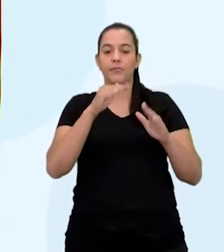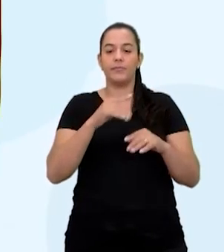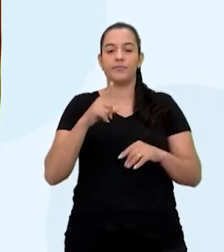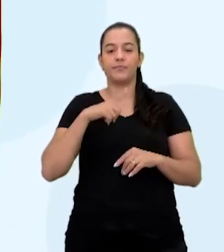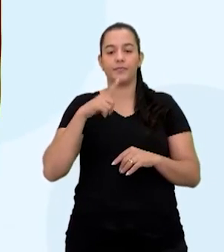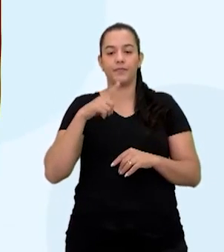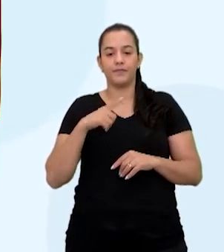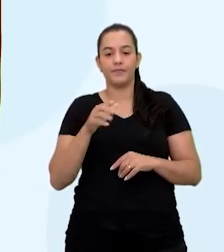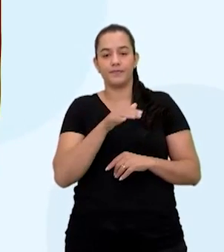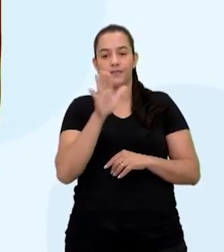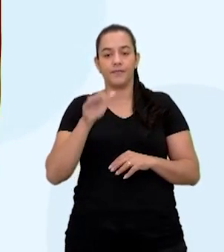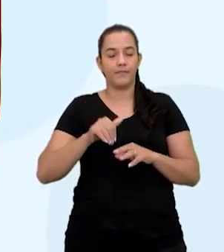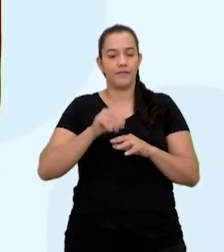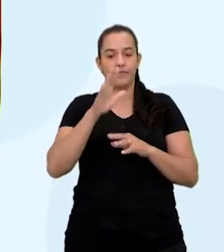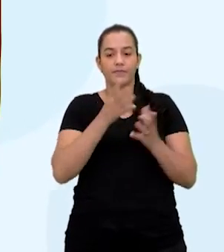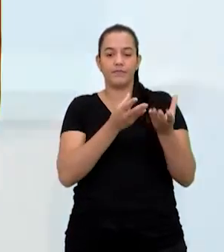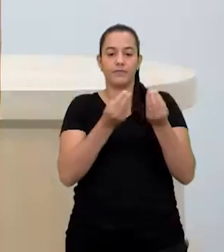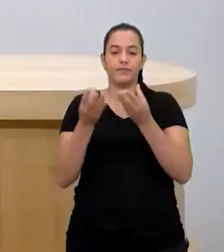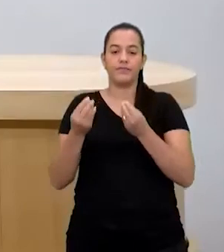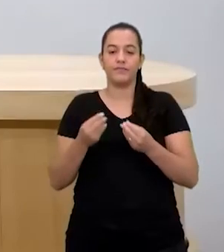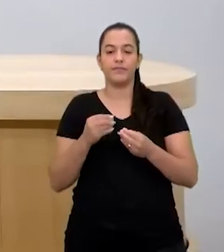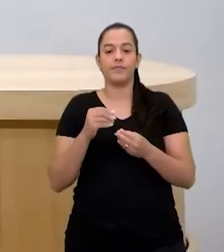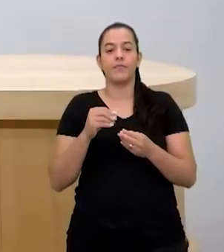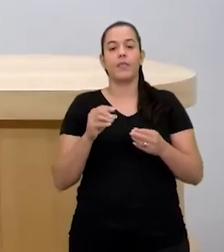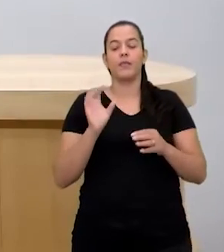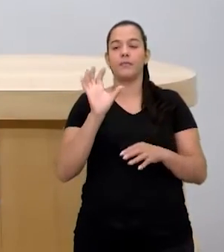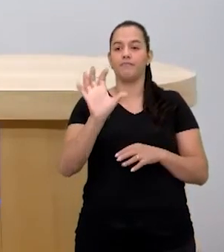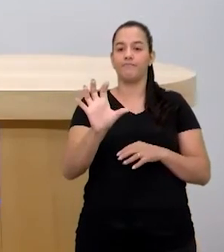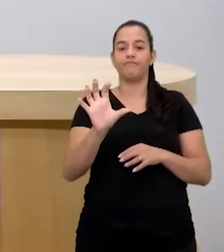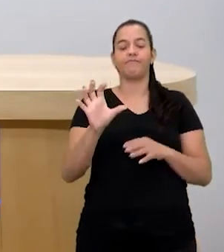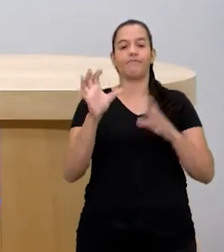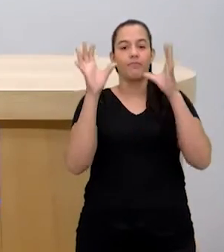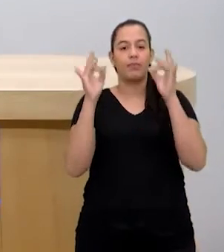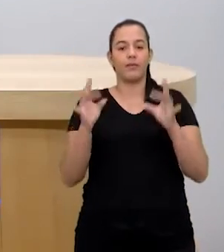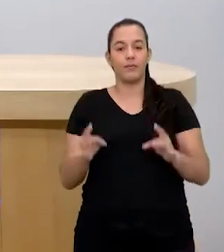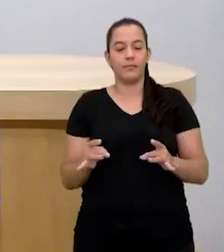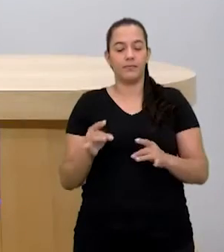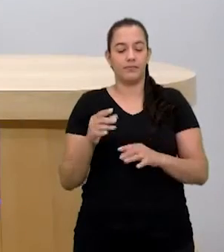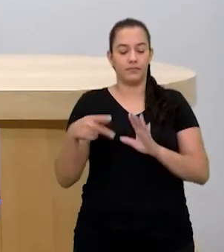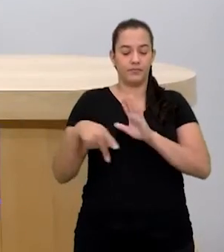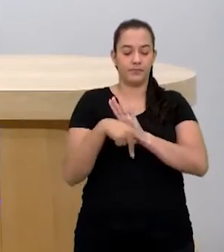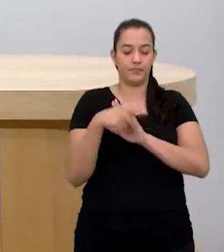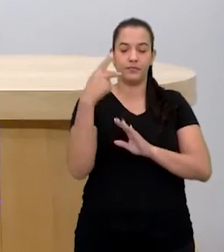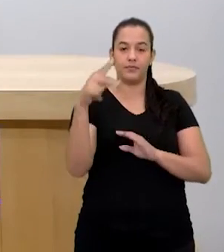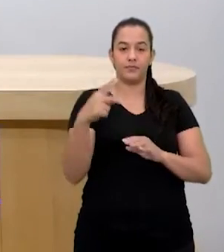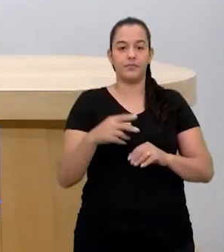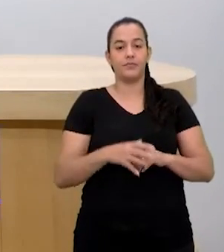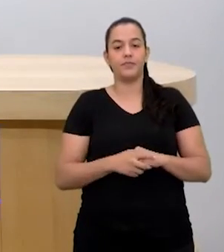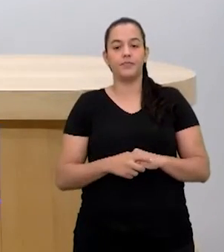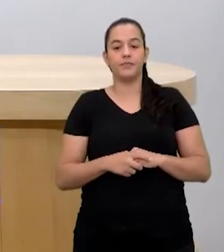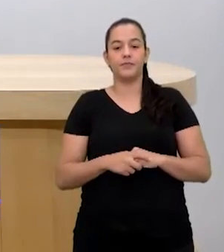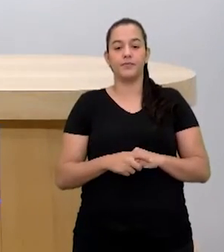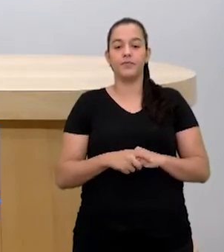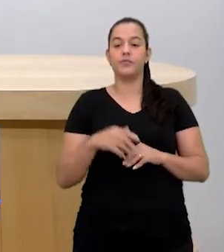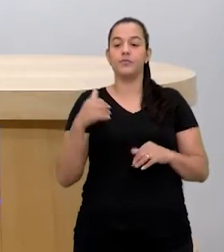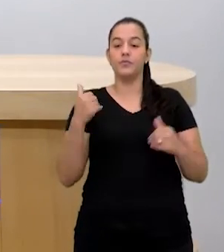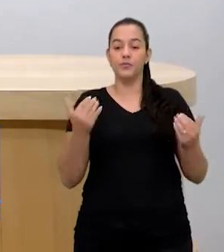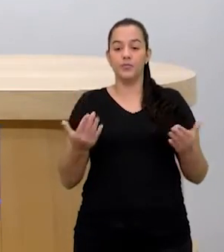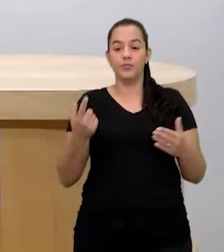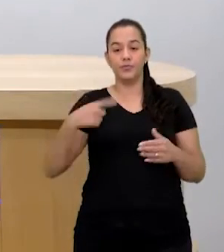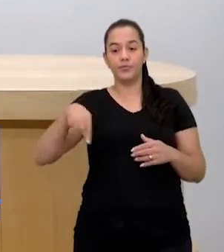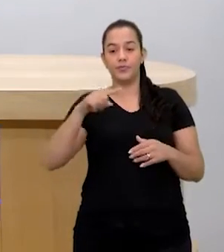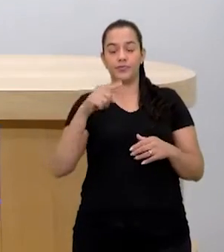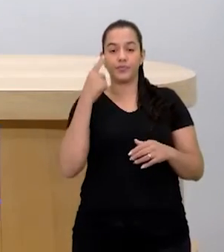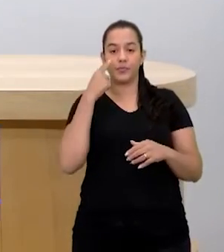dizendo, são bastante características, são bem agressivas, digamos assim. Tanto é que quando ela foi